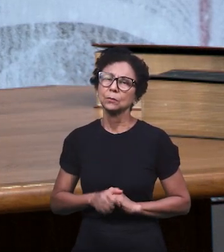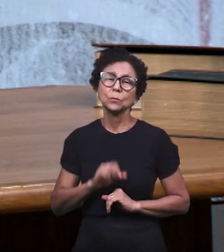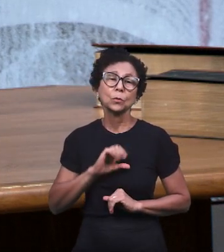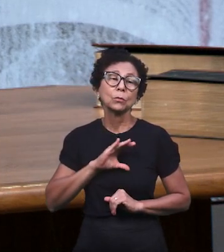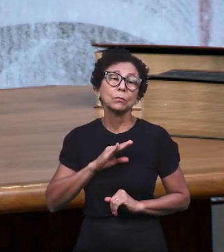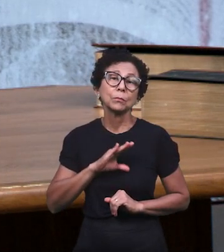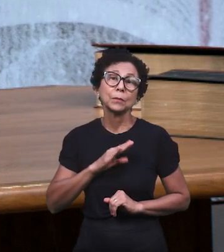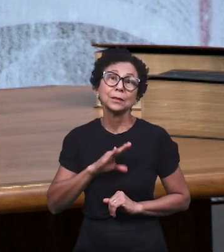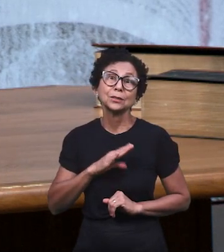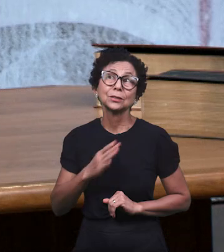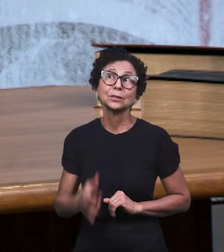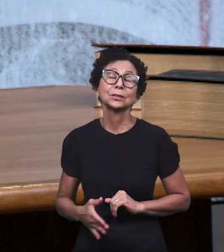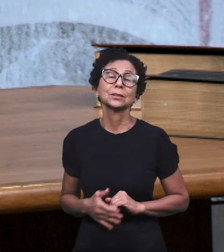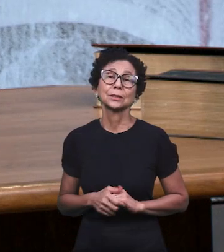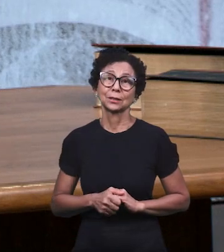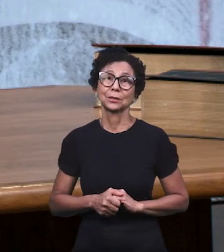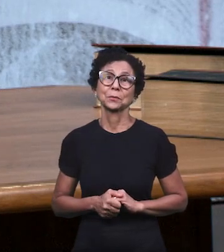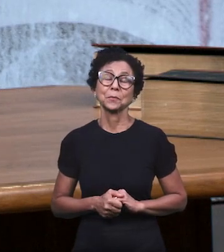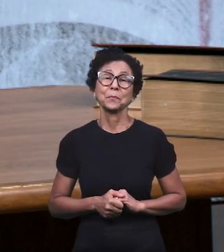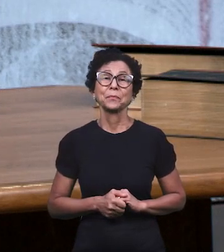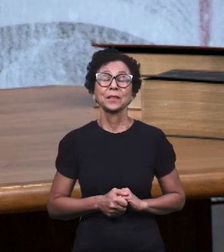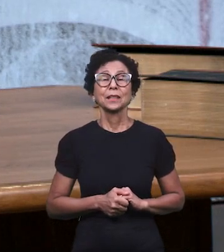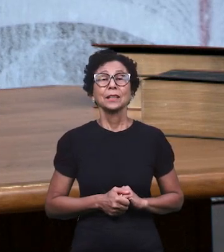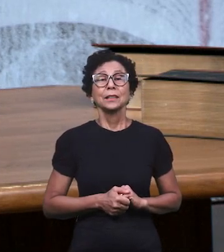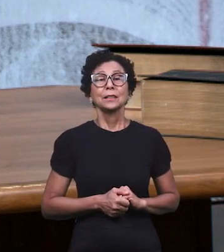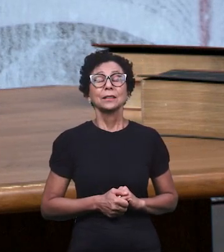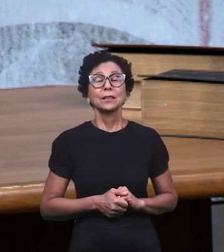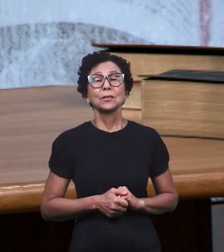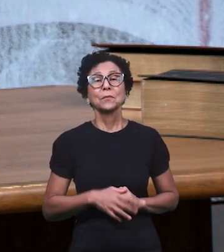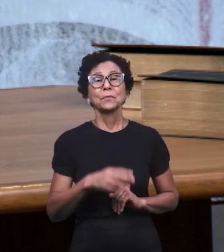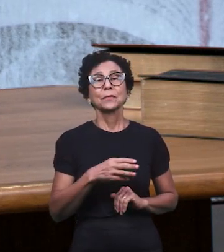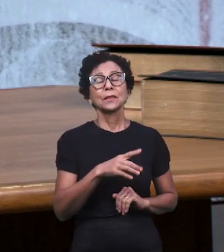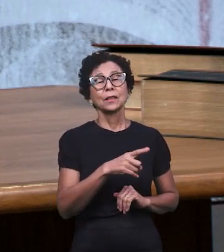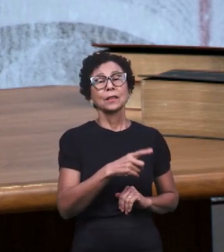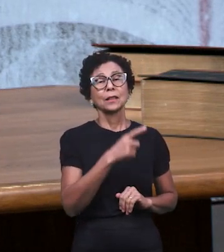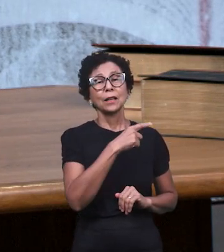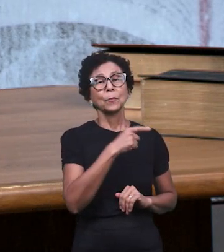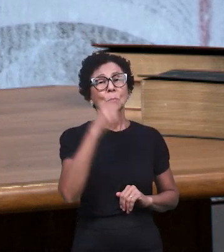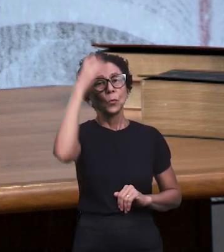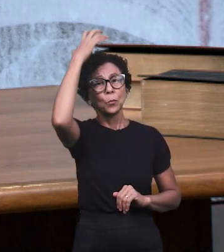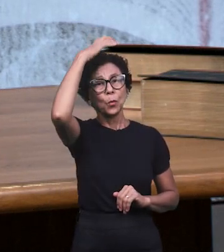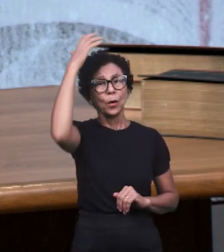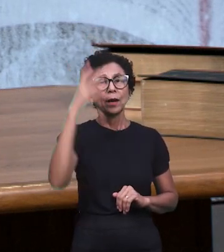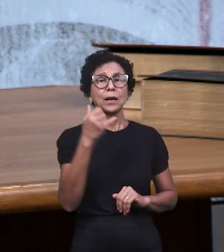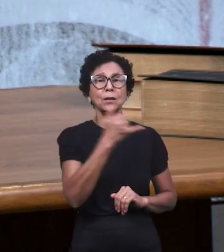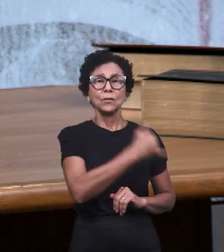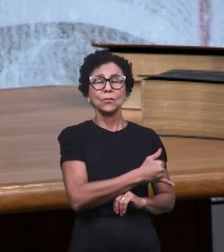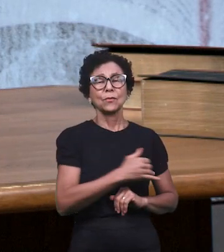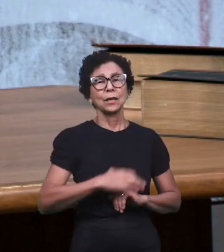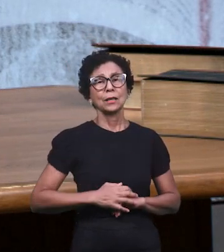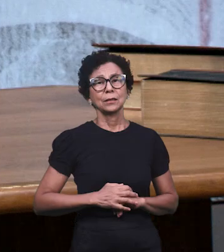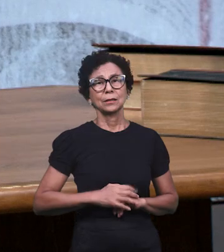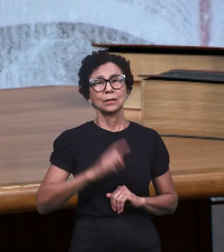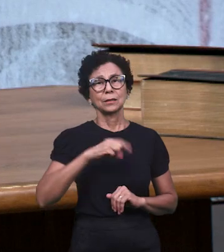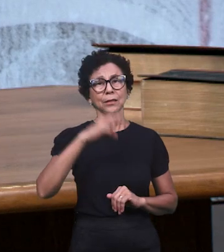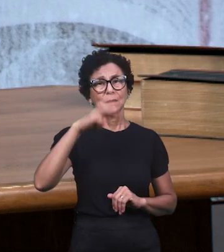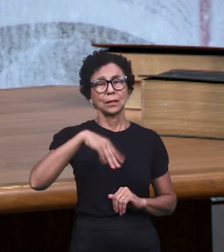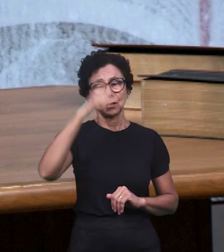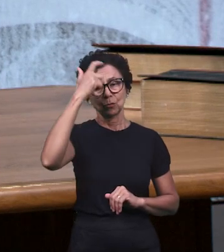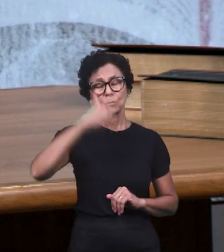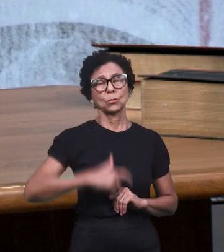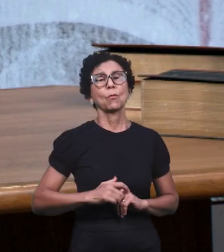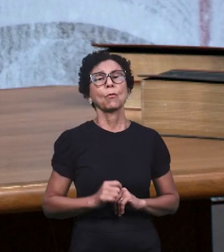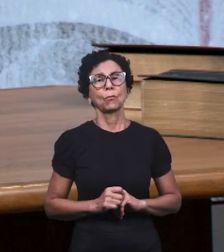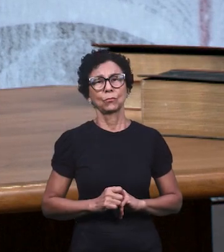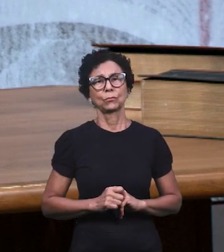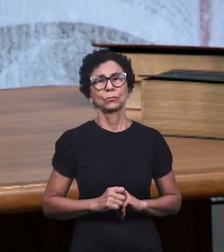compaixão, e que faças menção de mim a Faraó, e faze-me sair desta casa, porque de